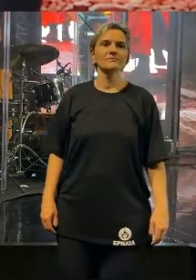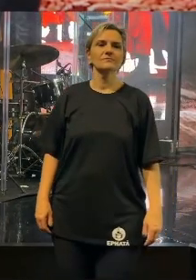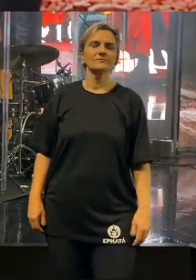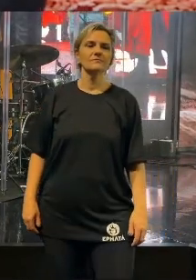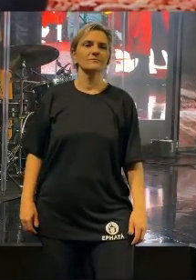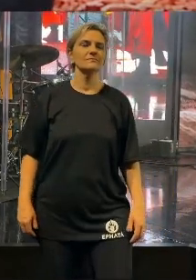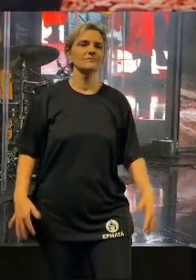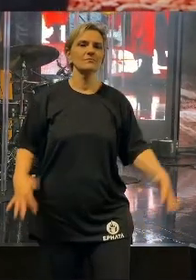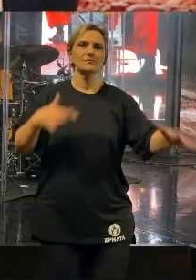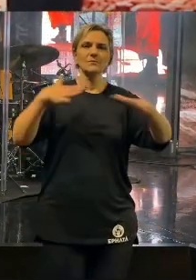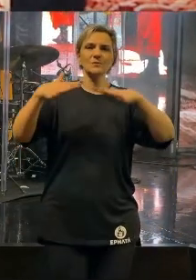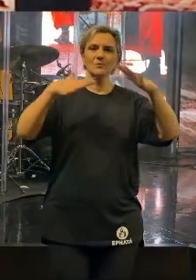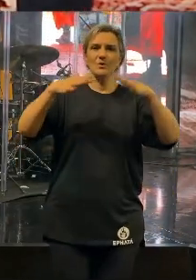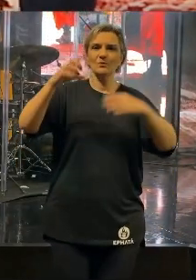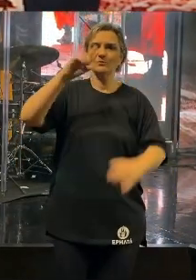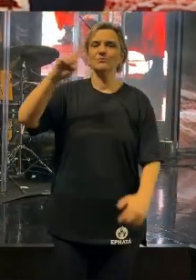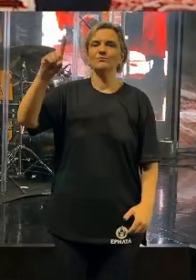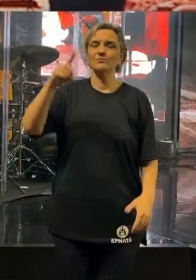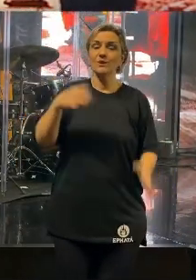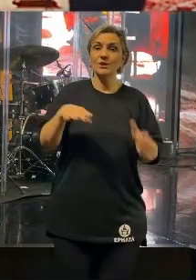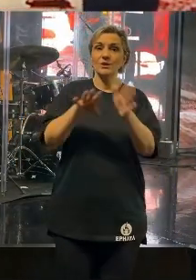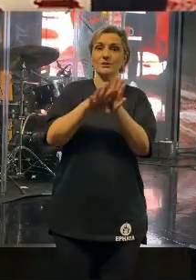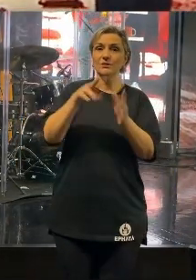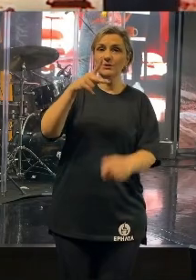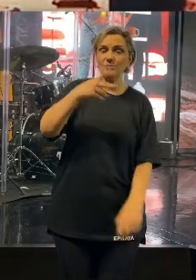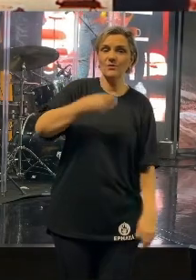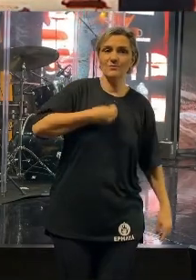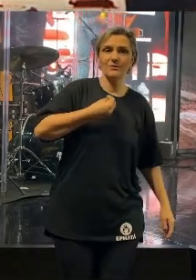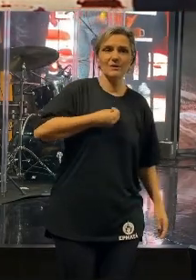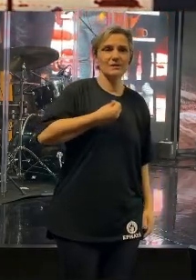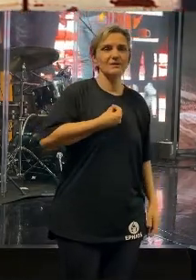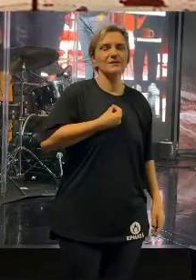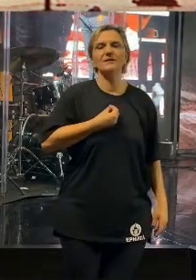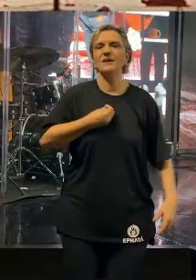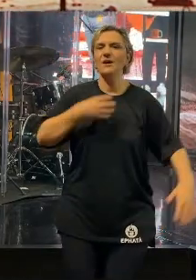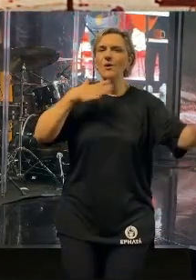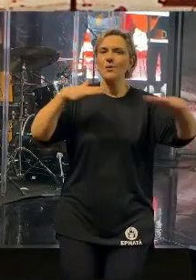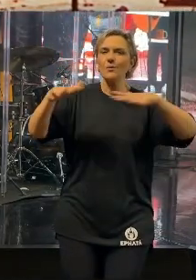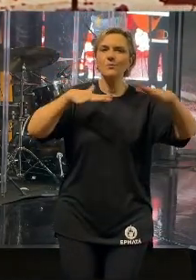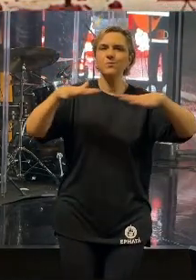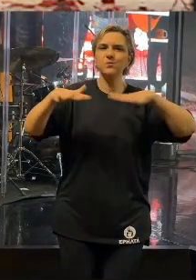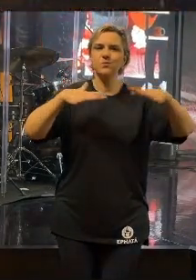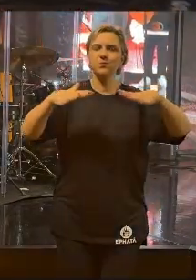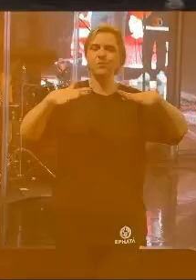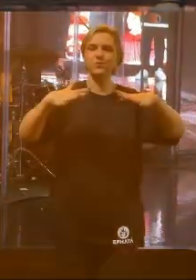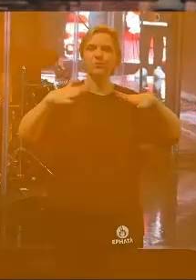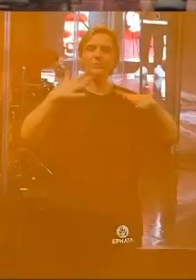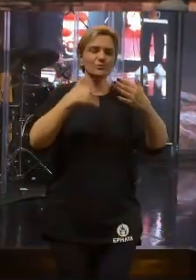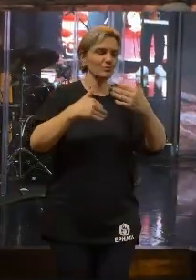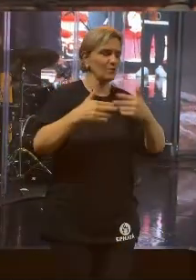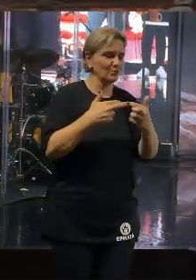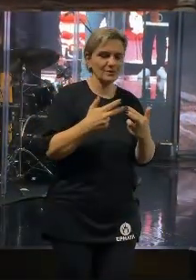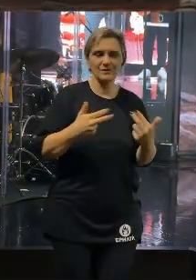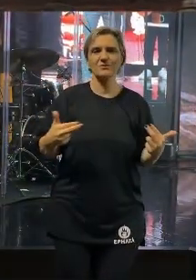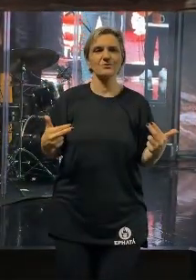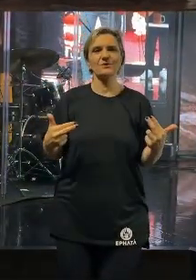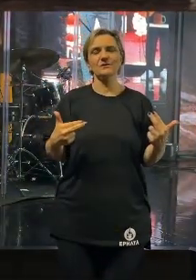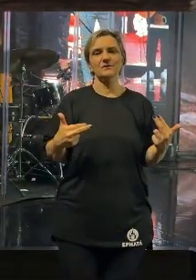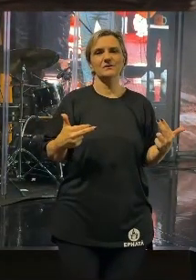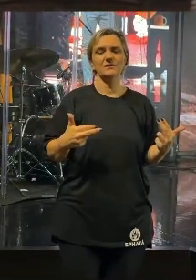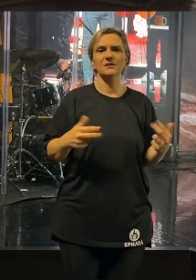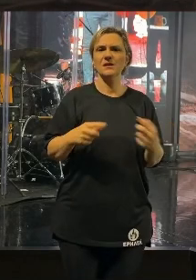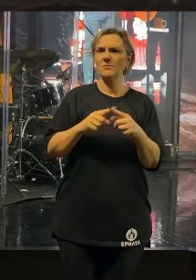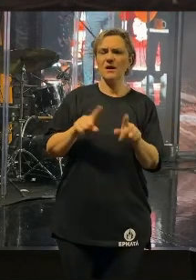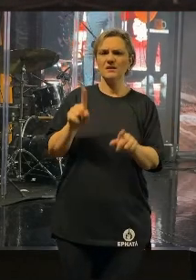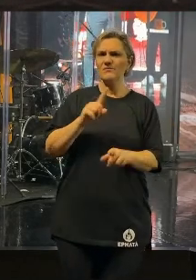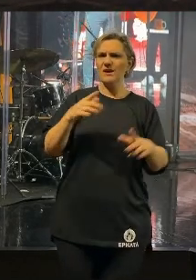O terremoto de Deus está chegando na tua vida. E esse terremoto vai sacudir todas as coisas. Mas